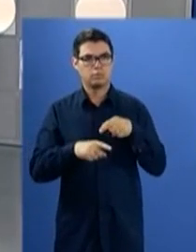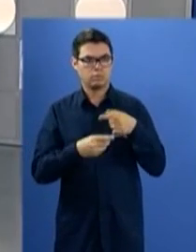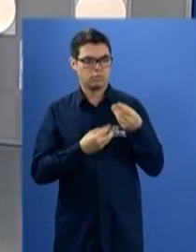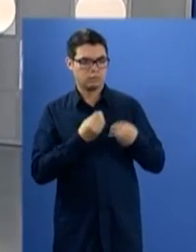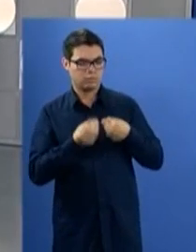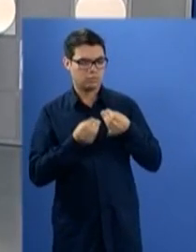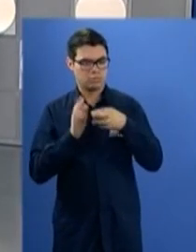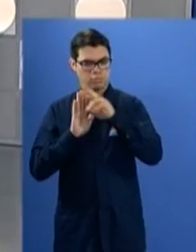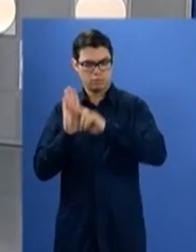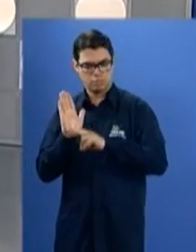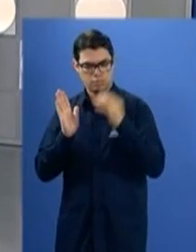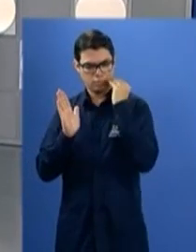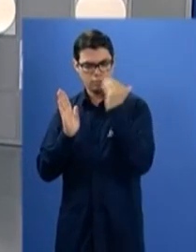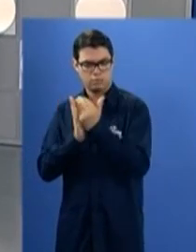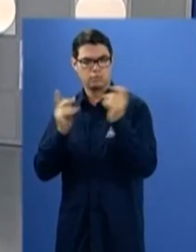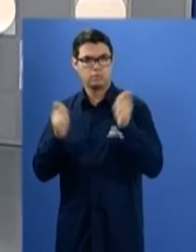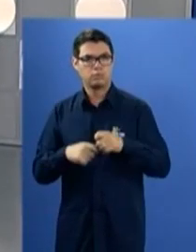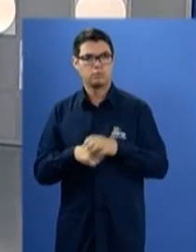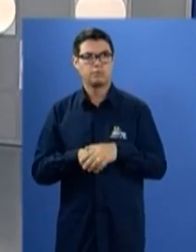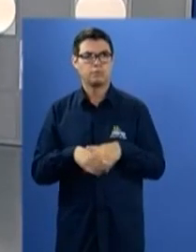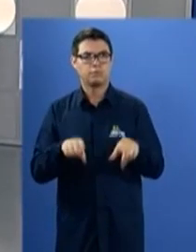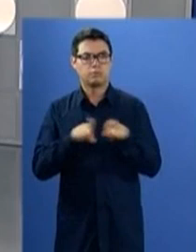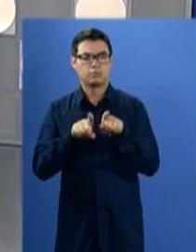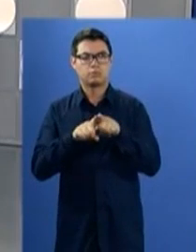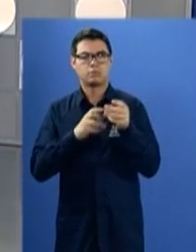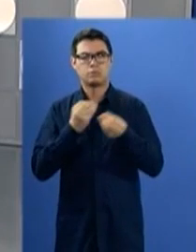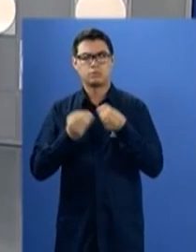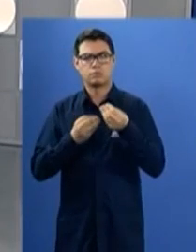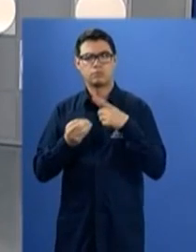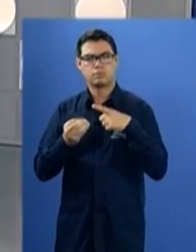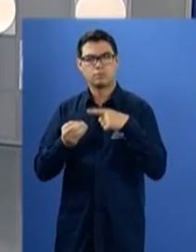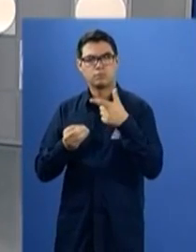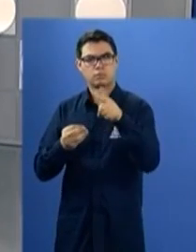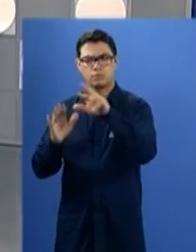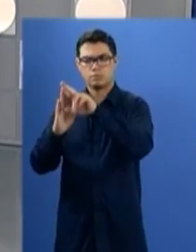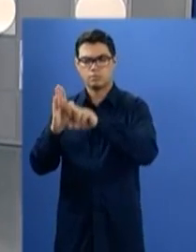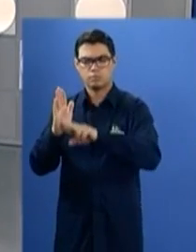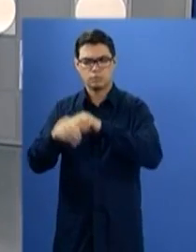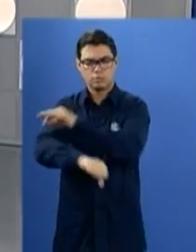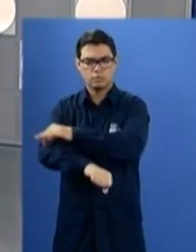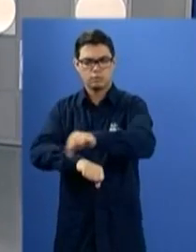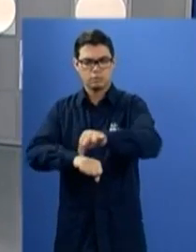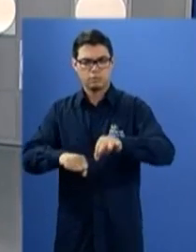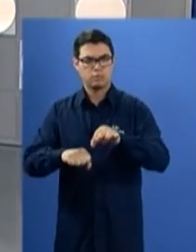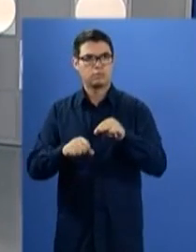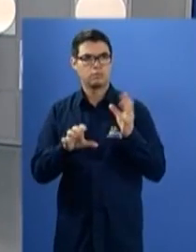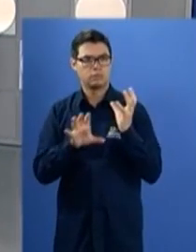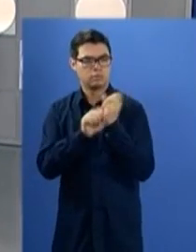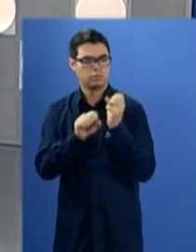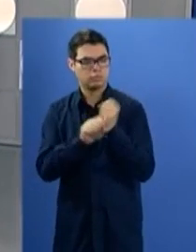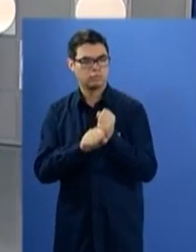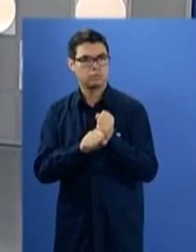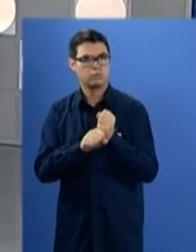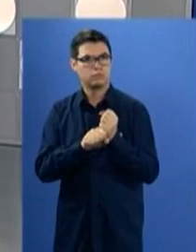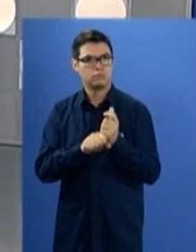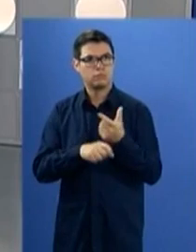estão corretos? Está em conformidade com o que foi especificado no projeto, tanto a nível de quantidade quanto